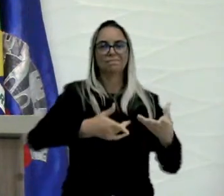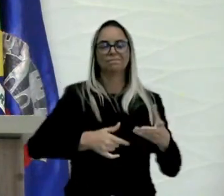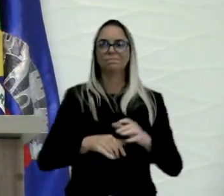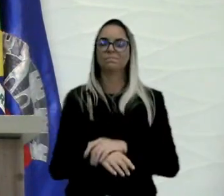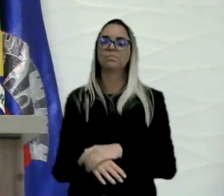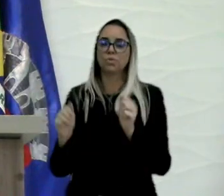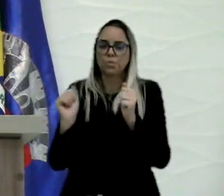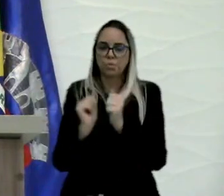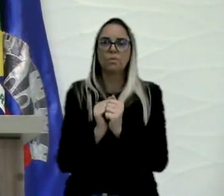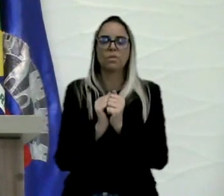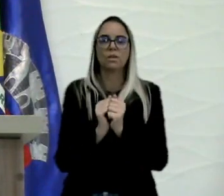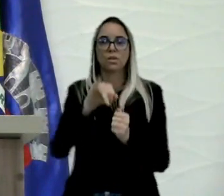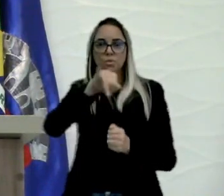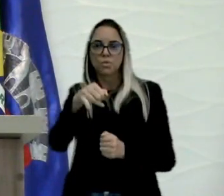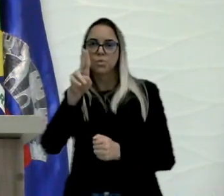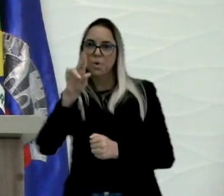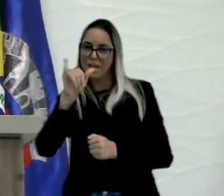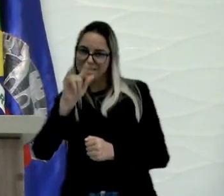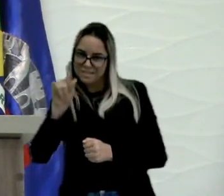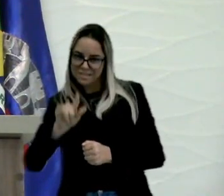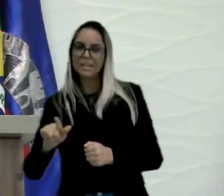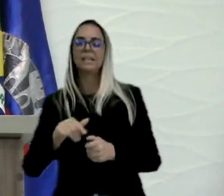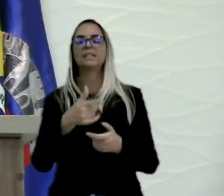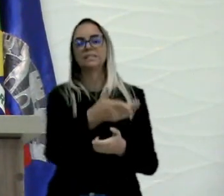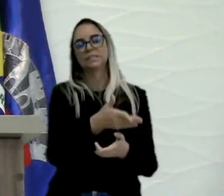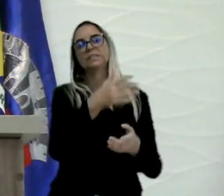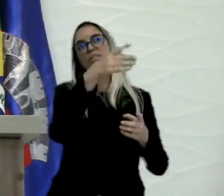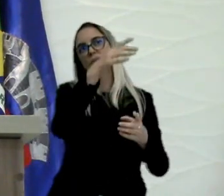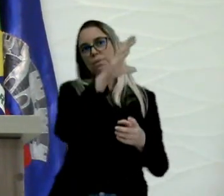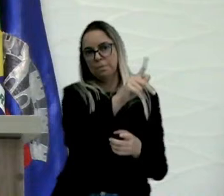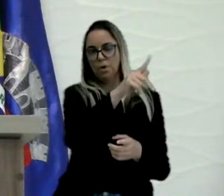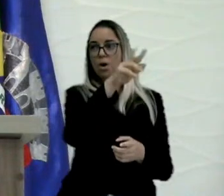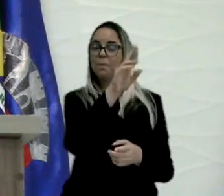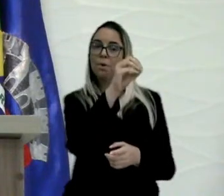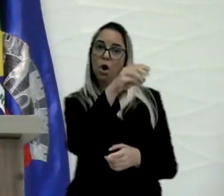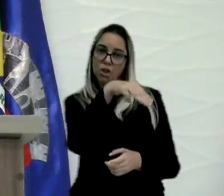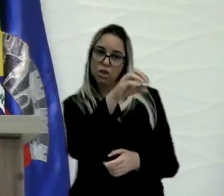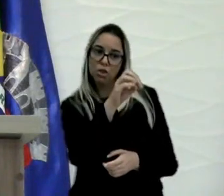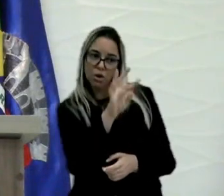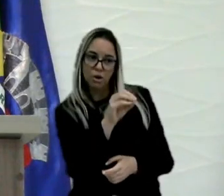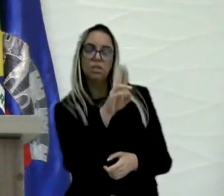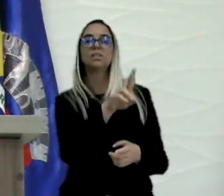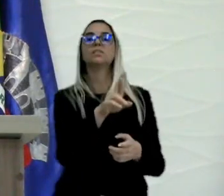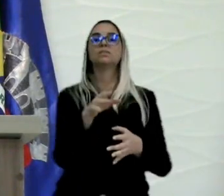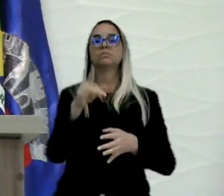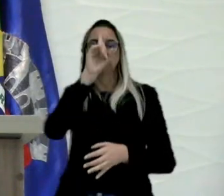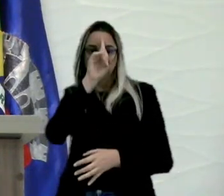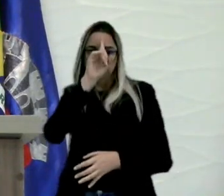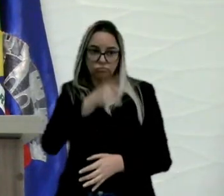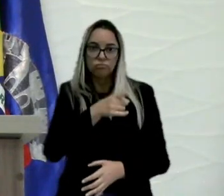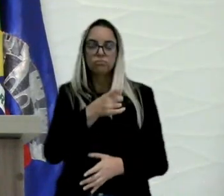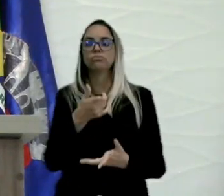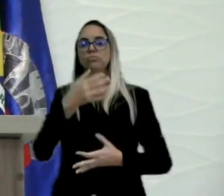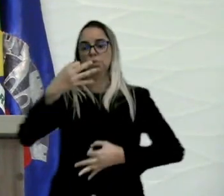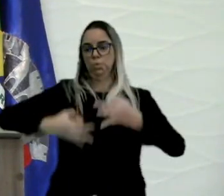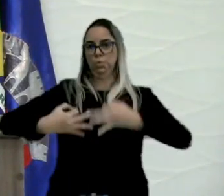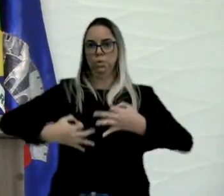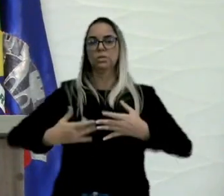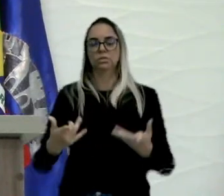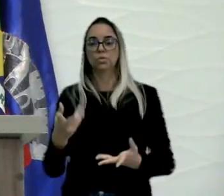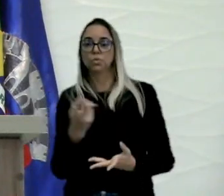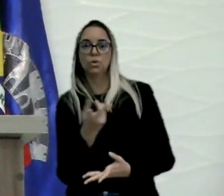dê sabedoria e julgue condenes Os Condenados Mas também